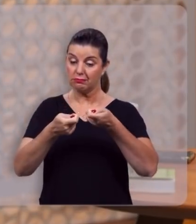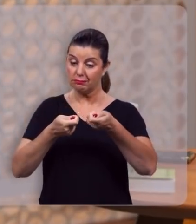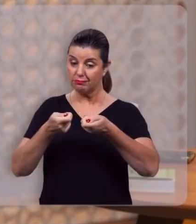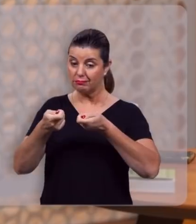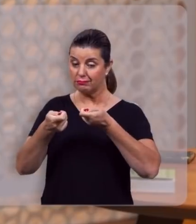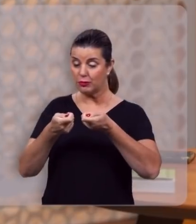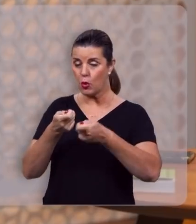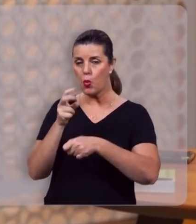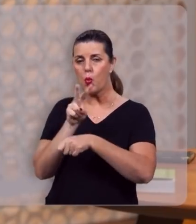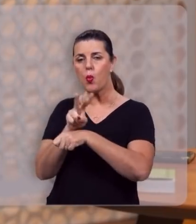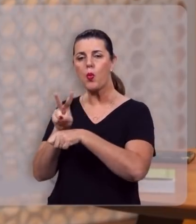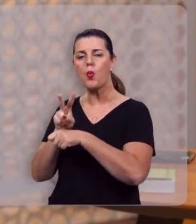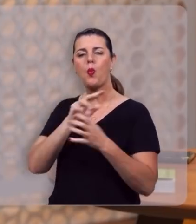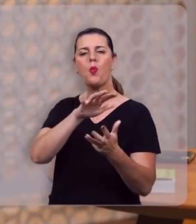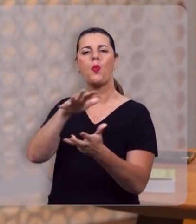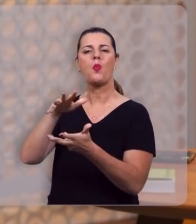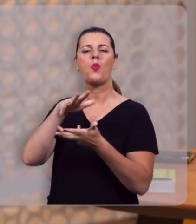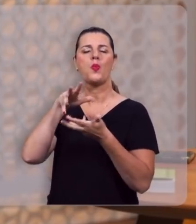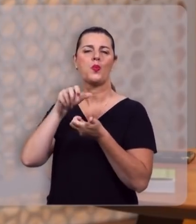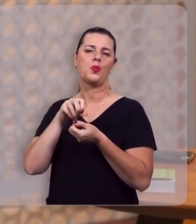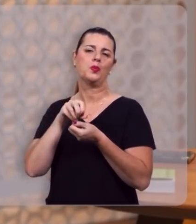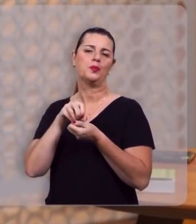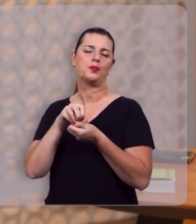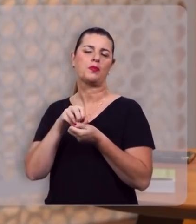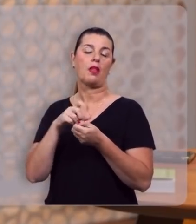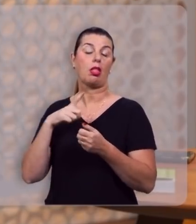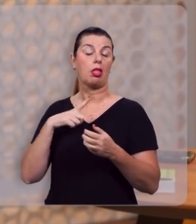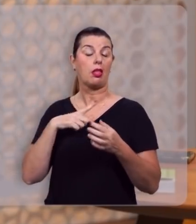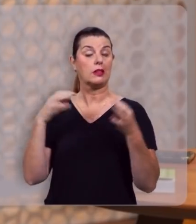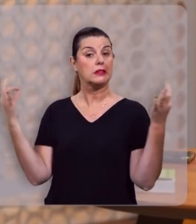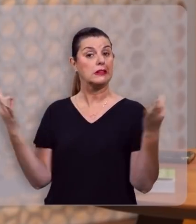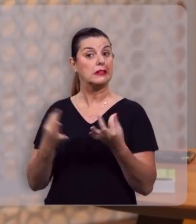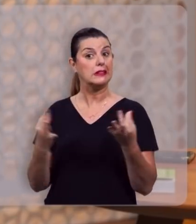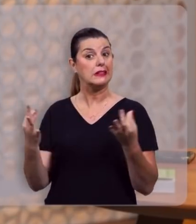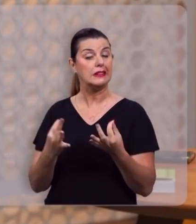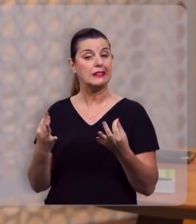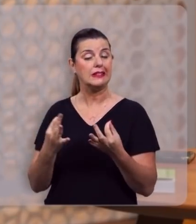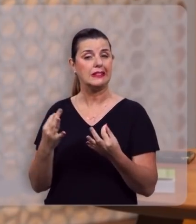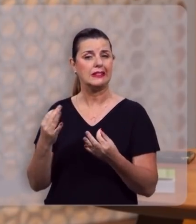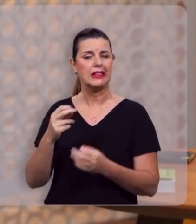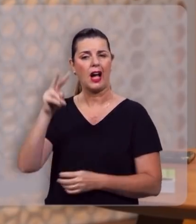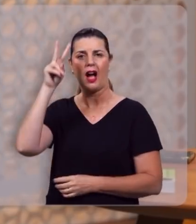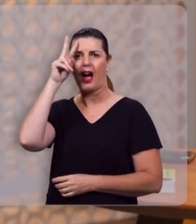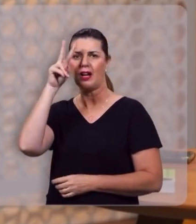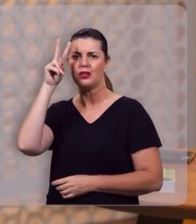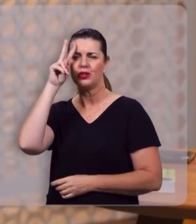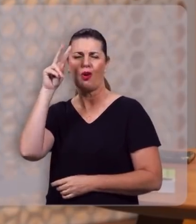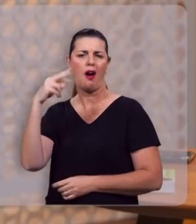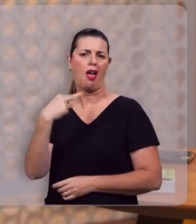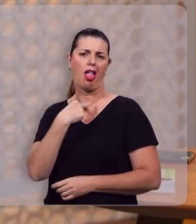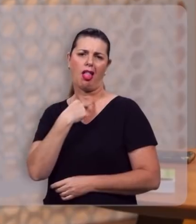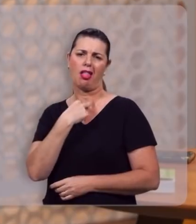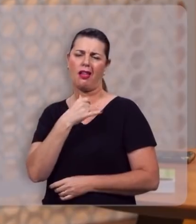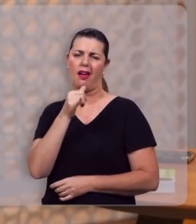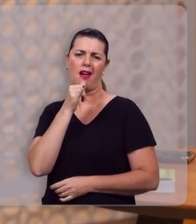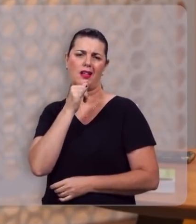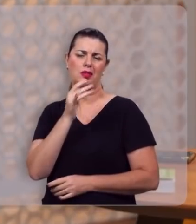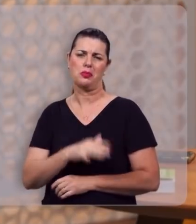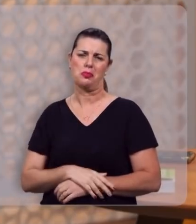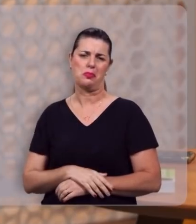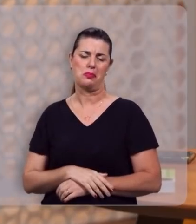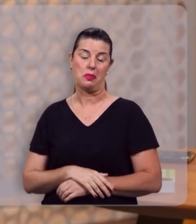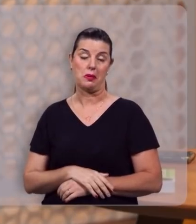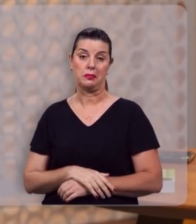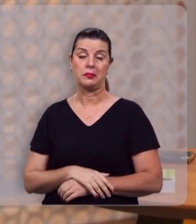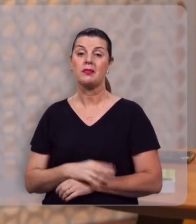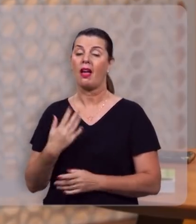que regem o universo. E a grande certeza que nós temos é que a história não está à deriva. E essa